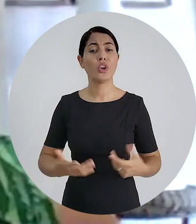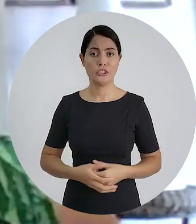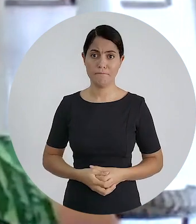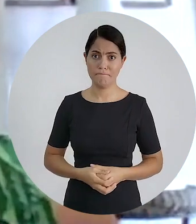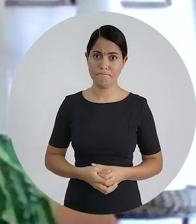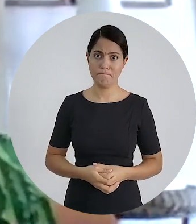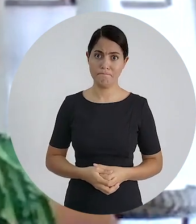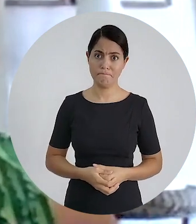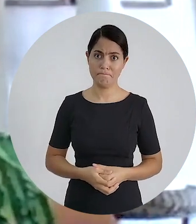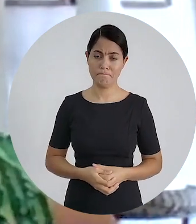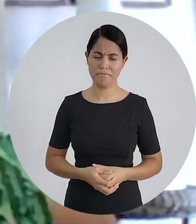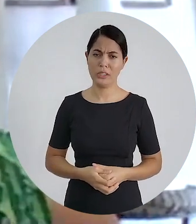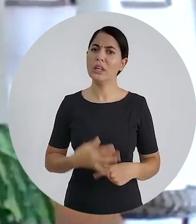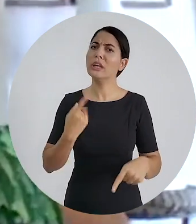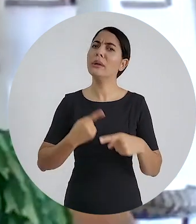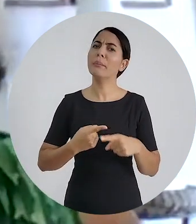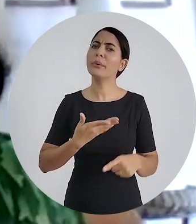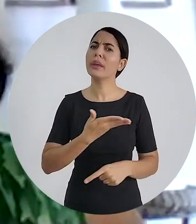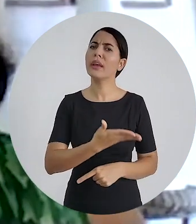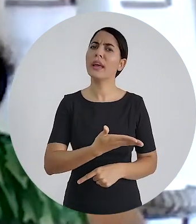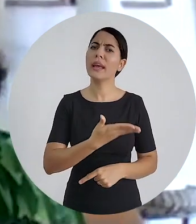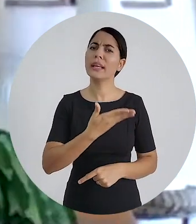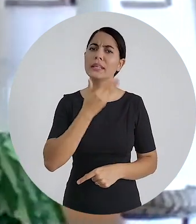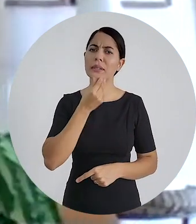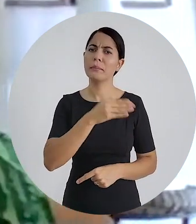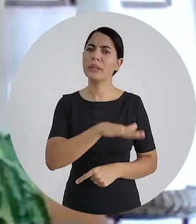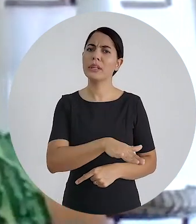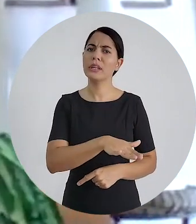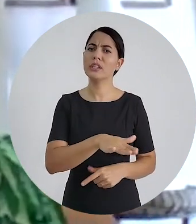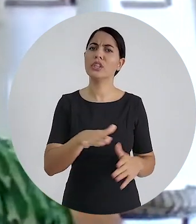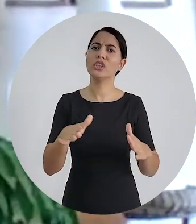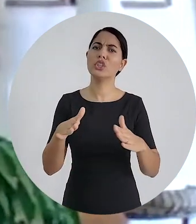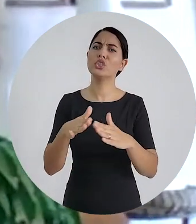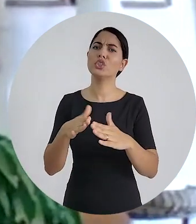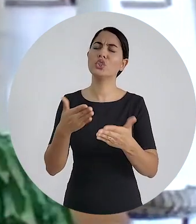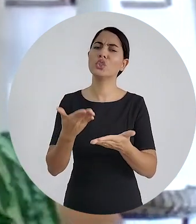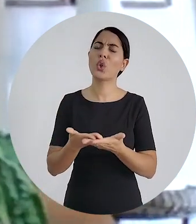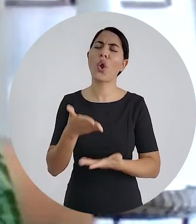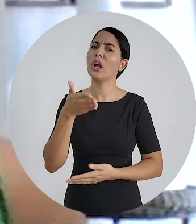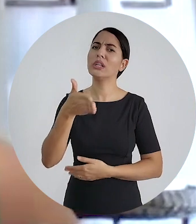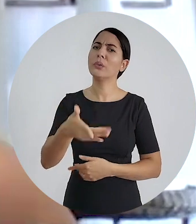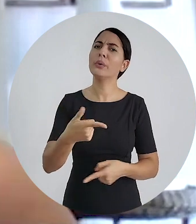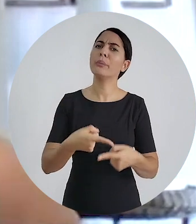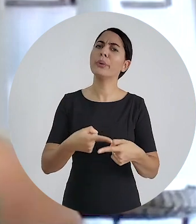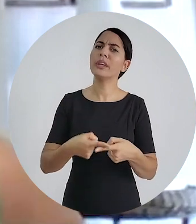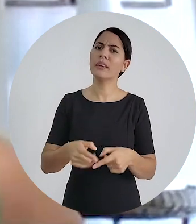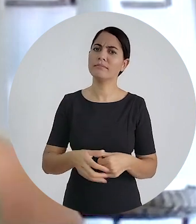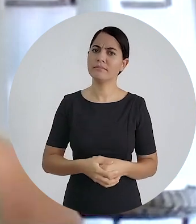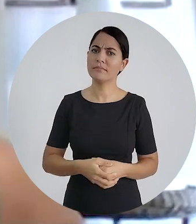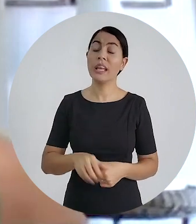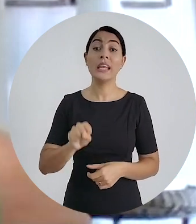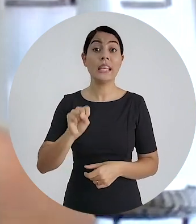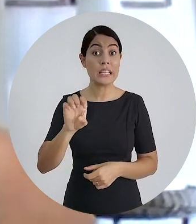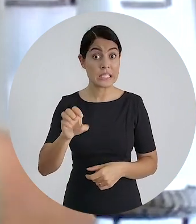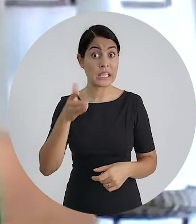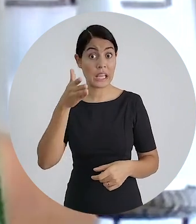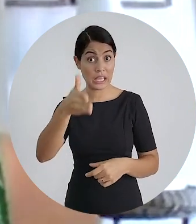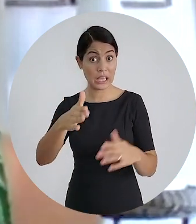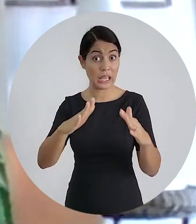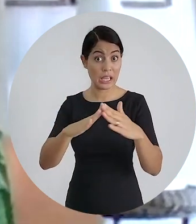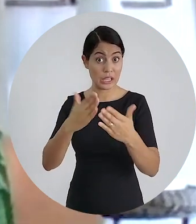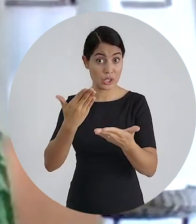proteção. E por que essa criança não está na escola? Ou se ela está na escola em